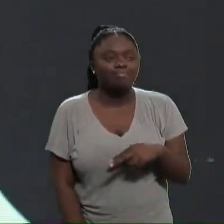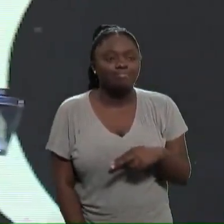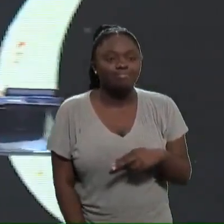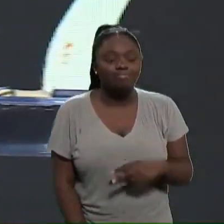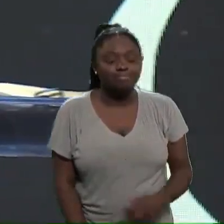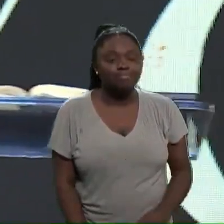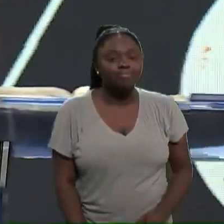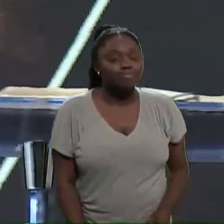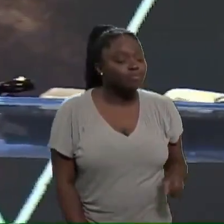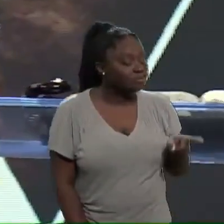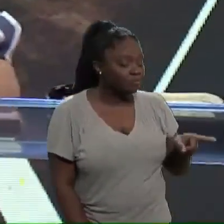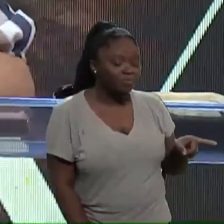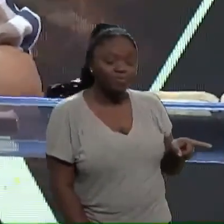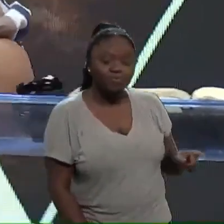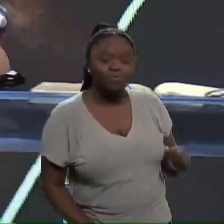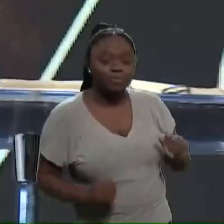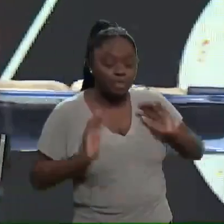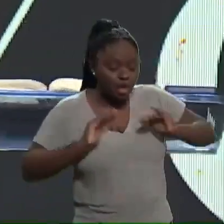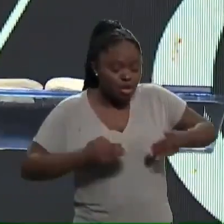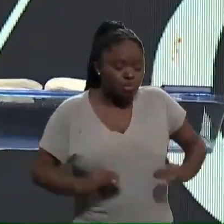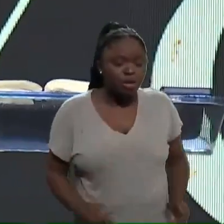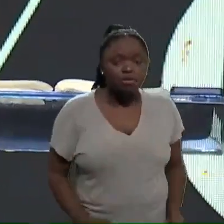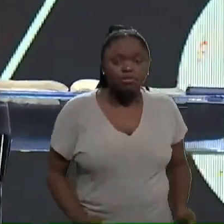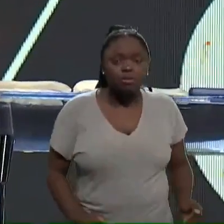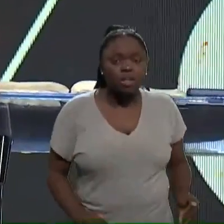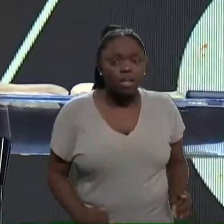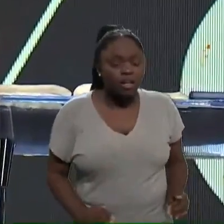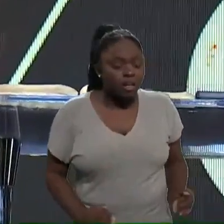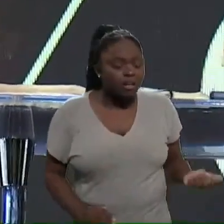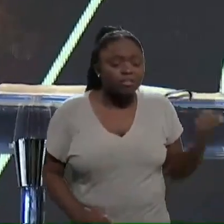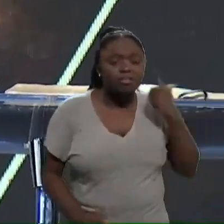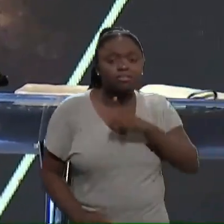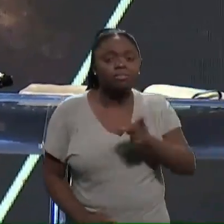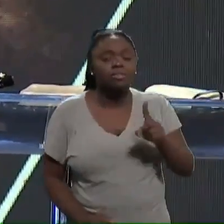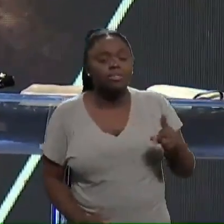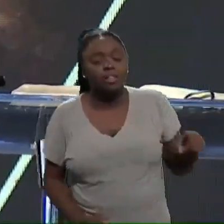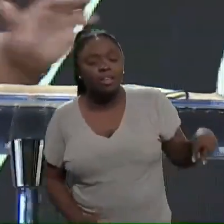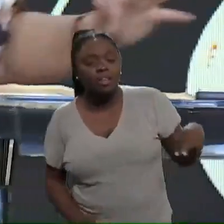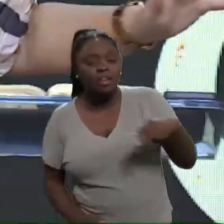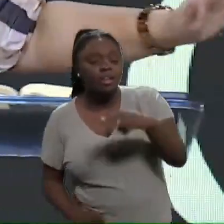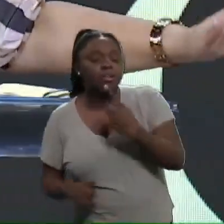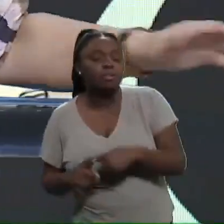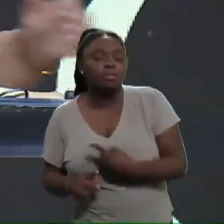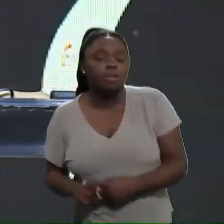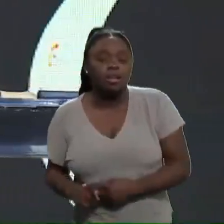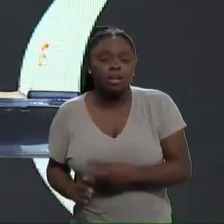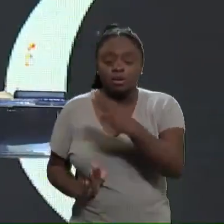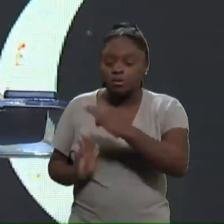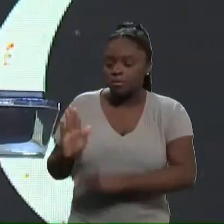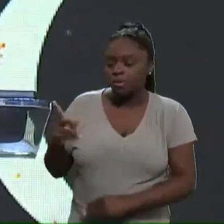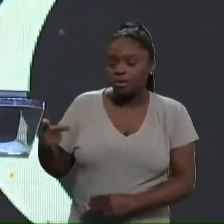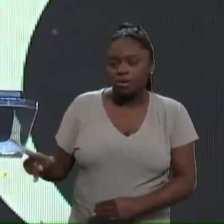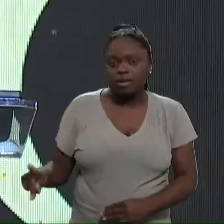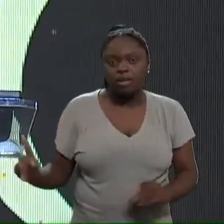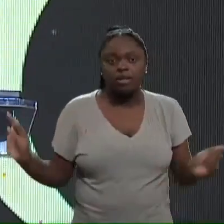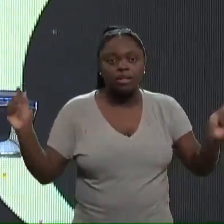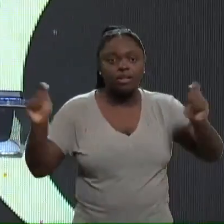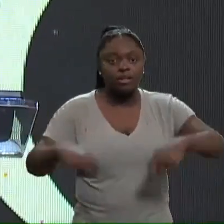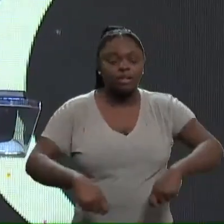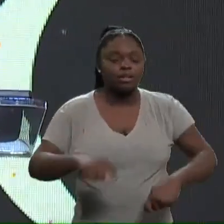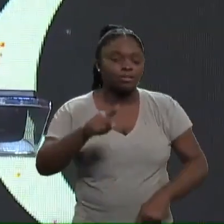Davi coloca a armadura, não consegue se movimentar. Por quê? Porque o método do outro não cabe para